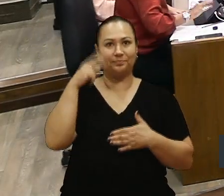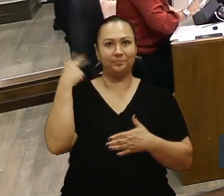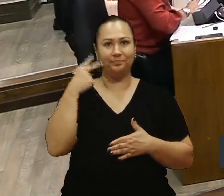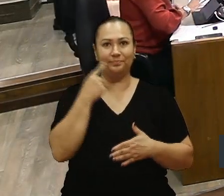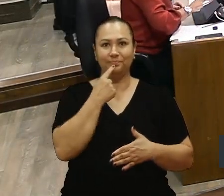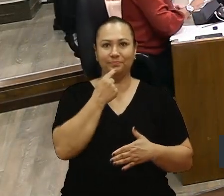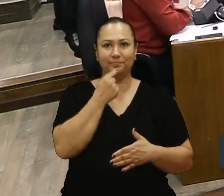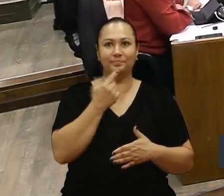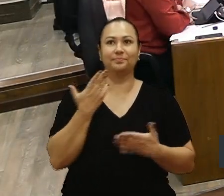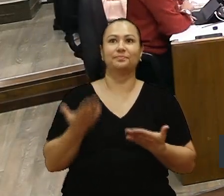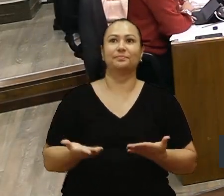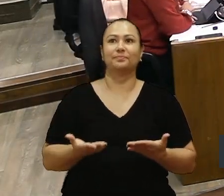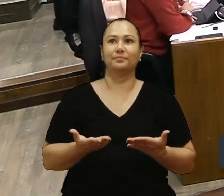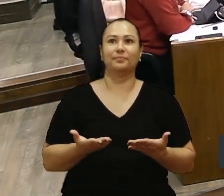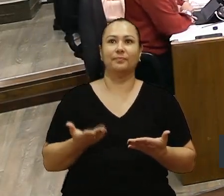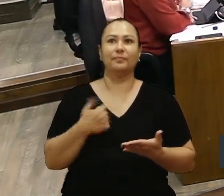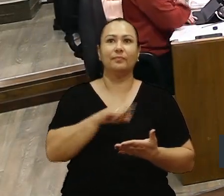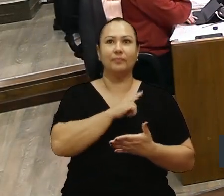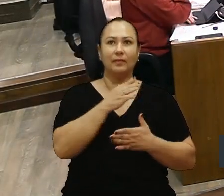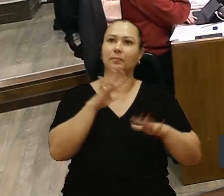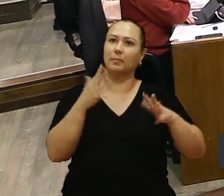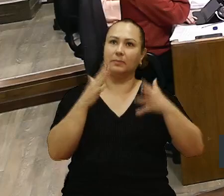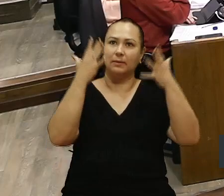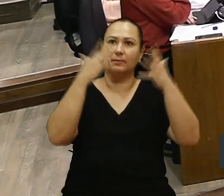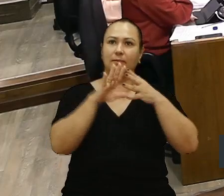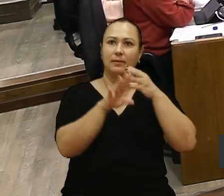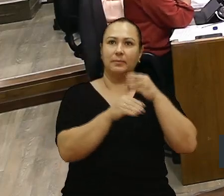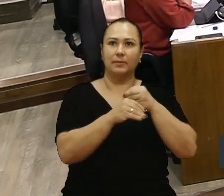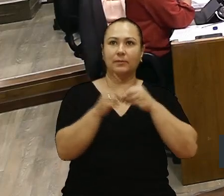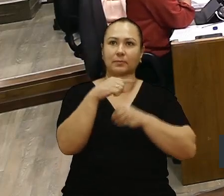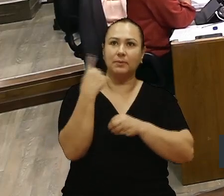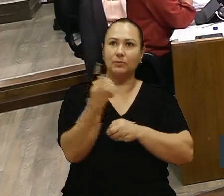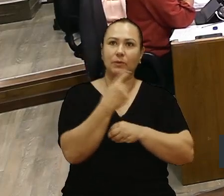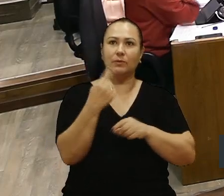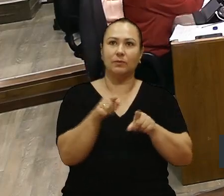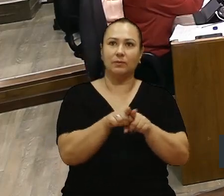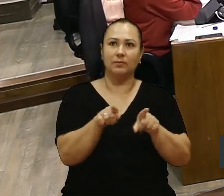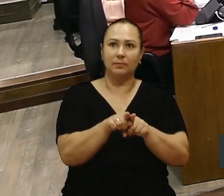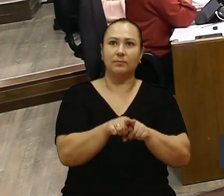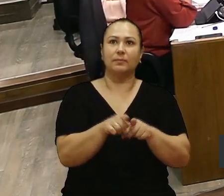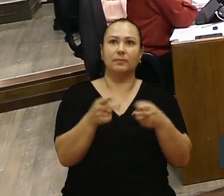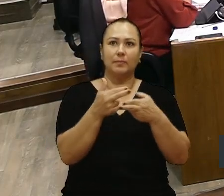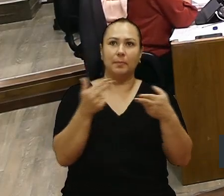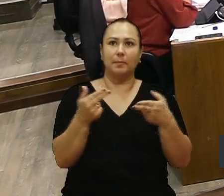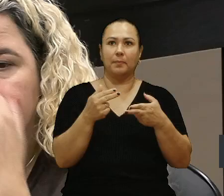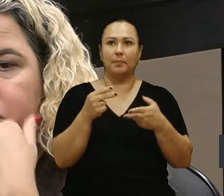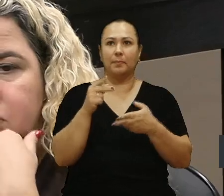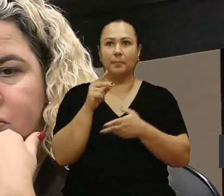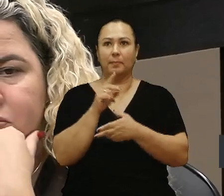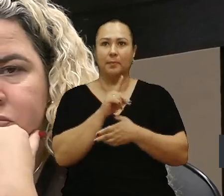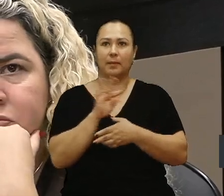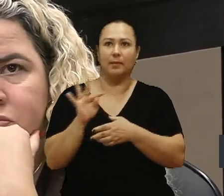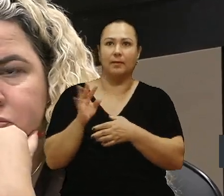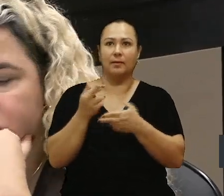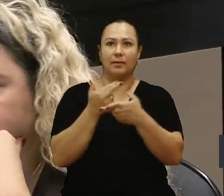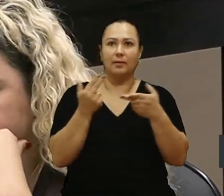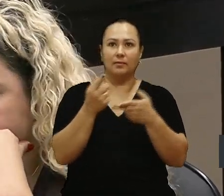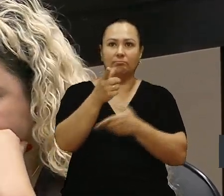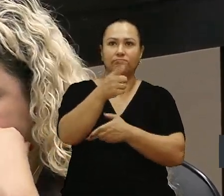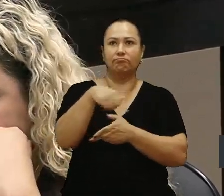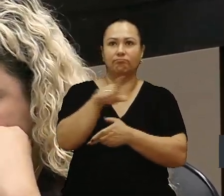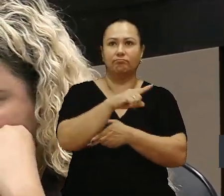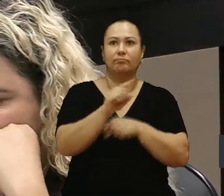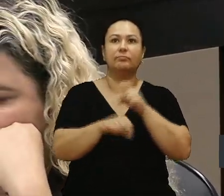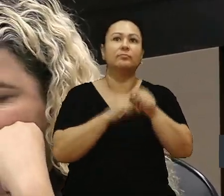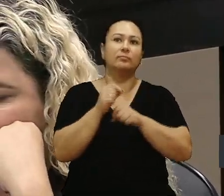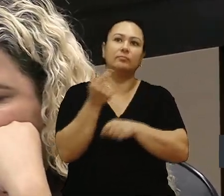Obrigado, presidente. Parabenizar por essa emenda, pessoal aí da bancada ali do PT e dizer que, de